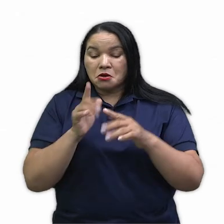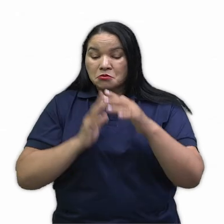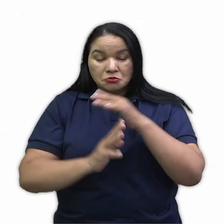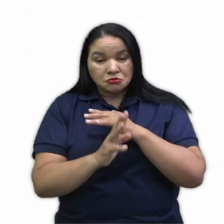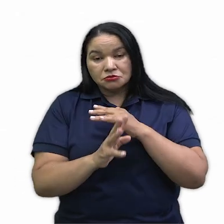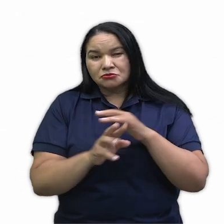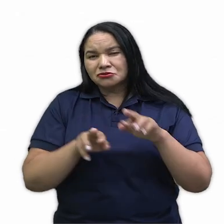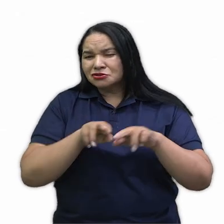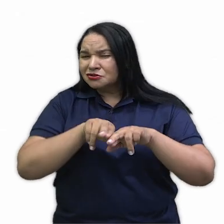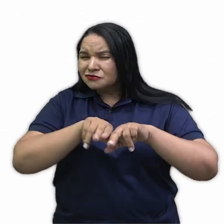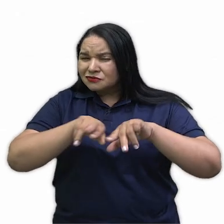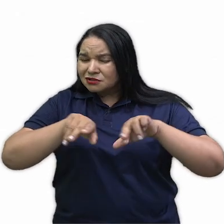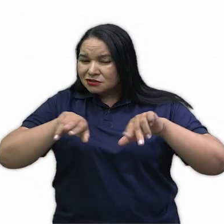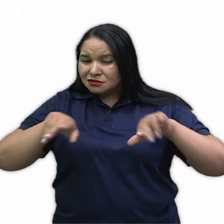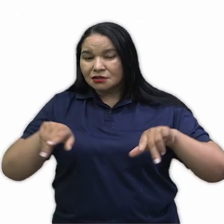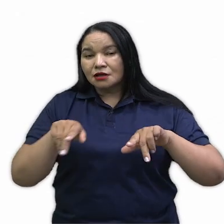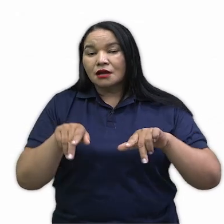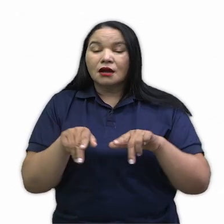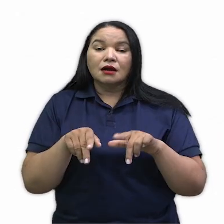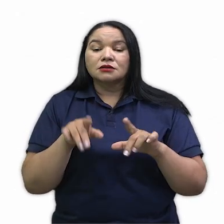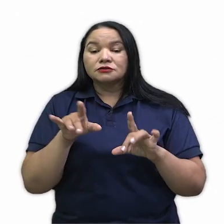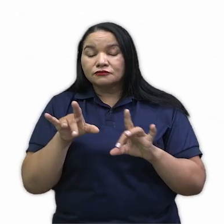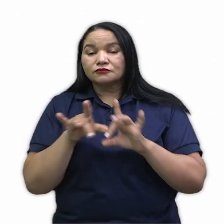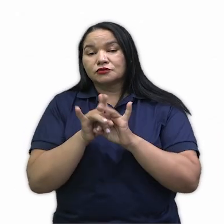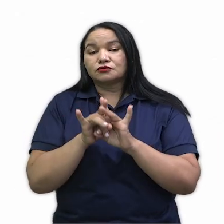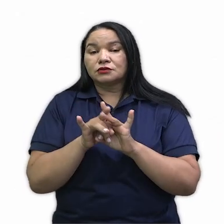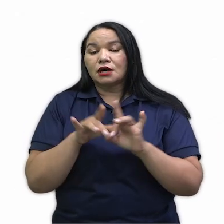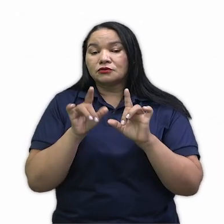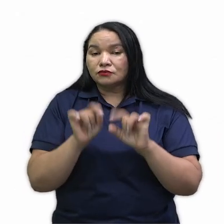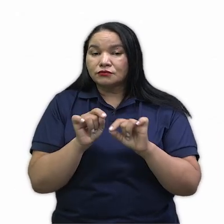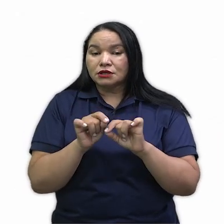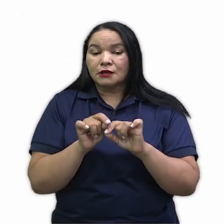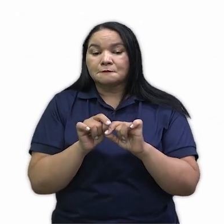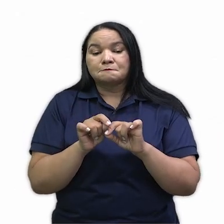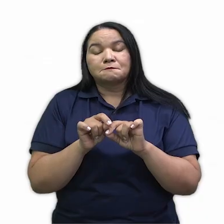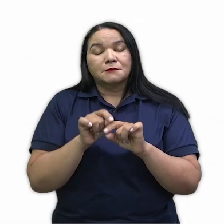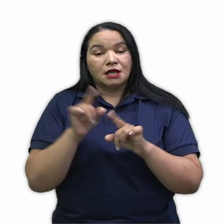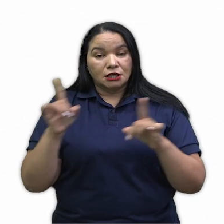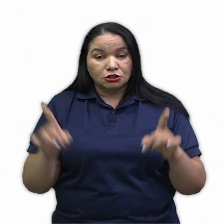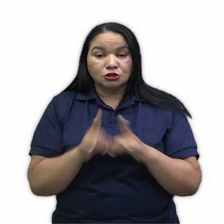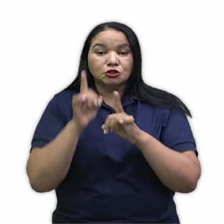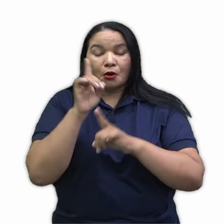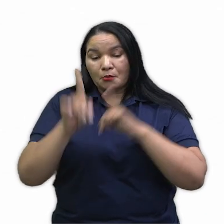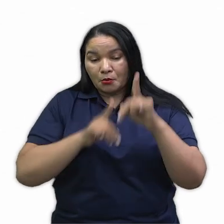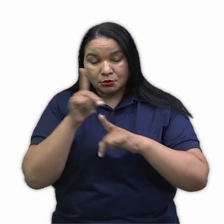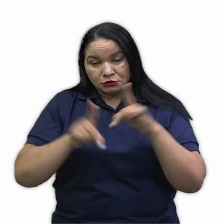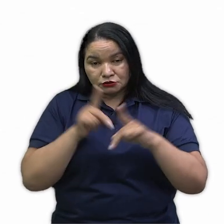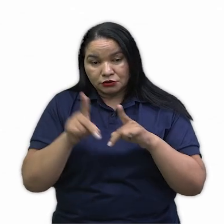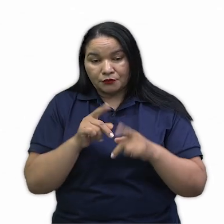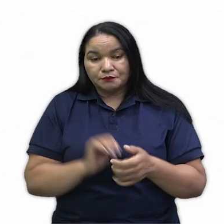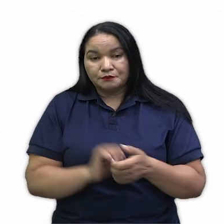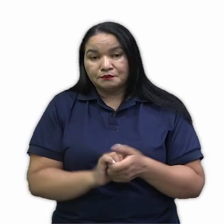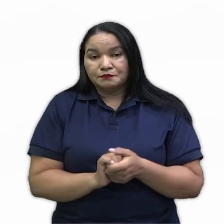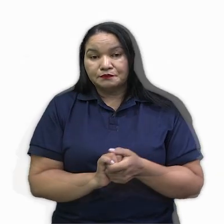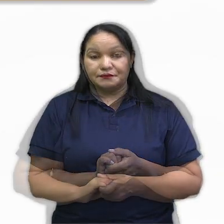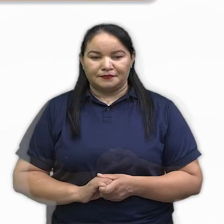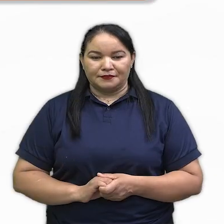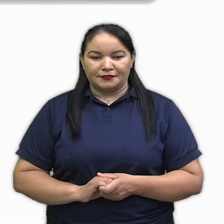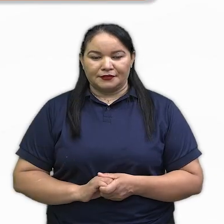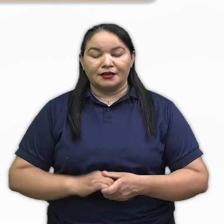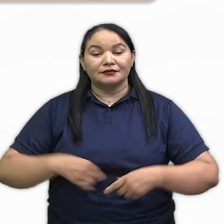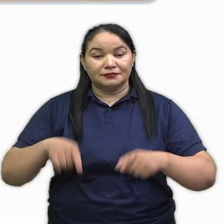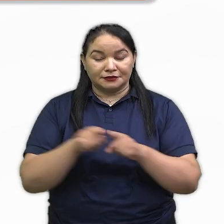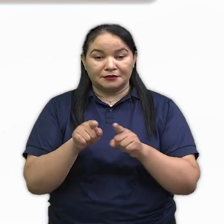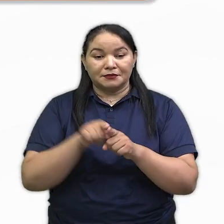movimentação migratória e outros aspectos que vão estar vinculados aí a essa dinâmica populacional.